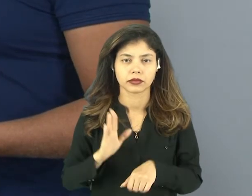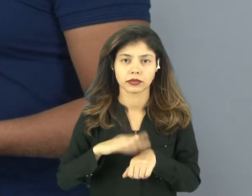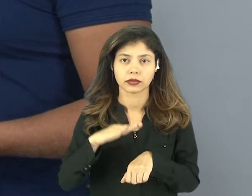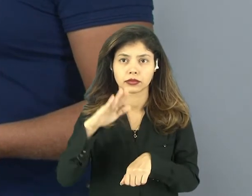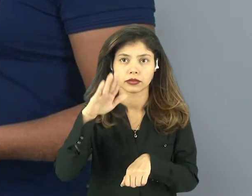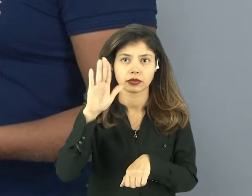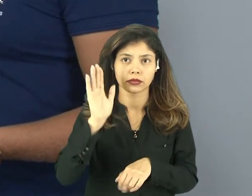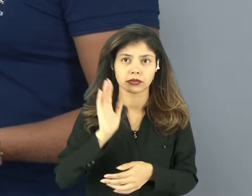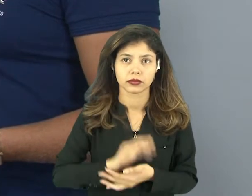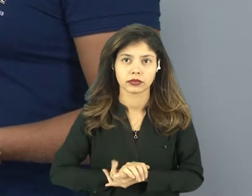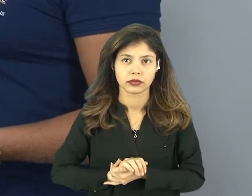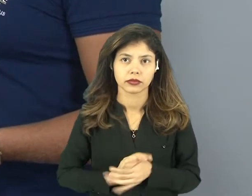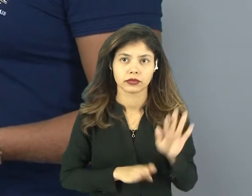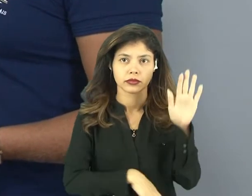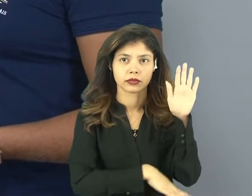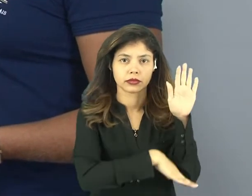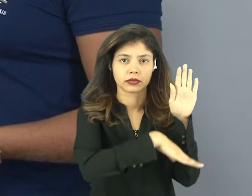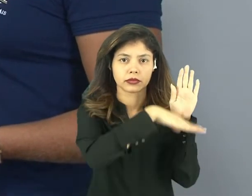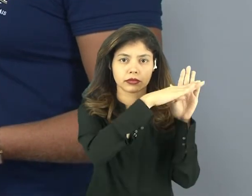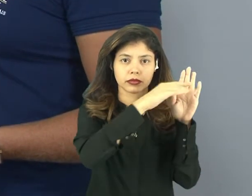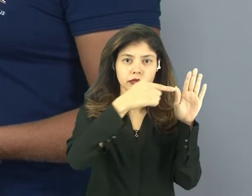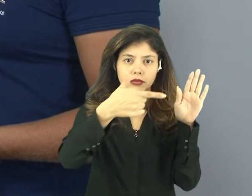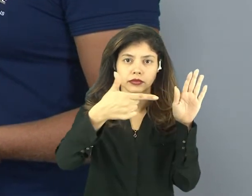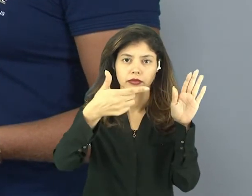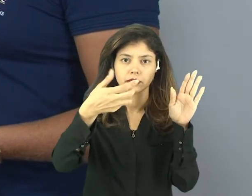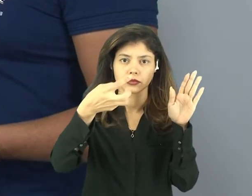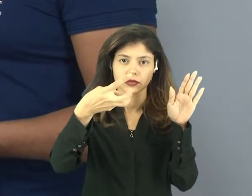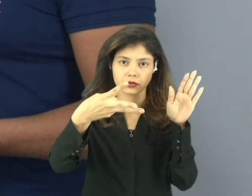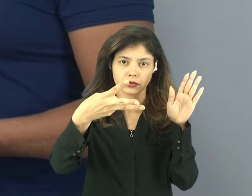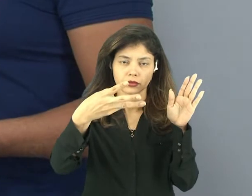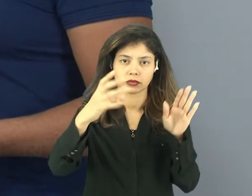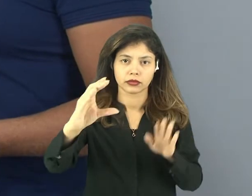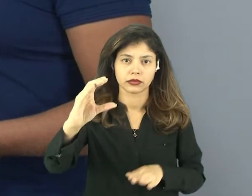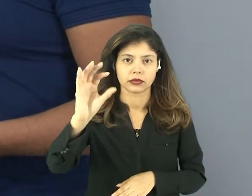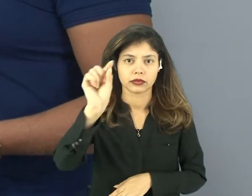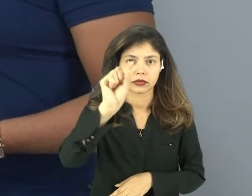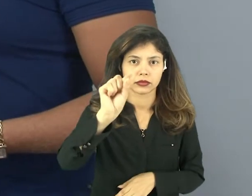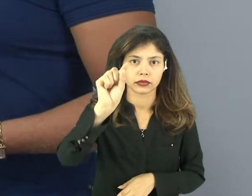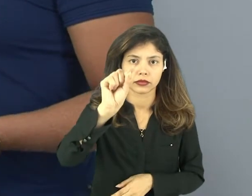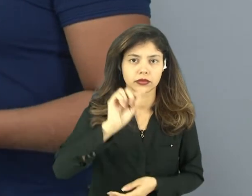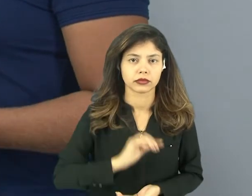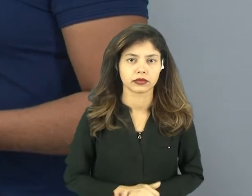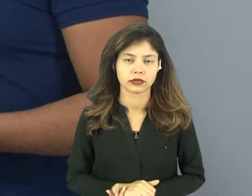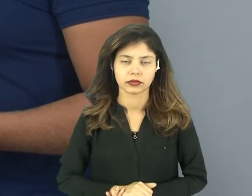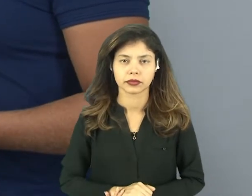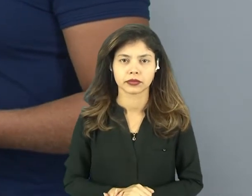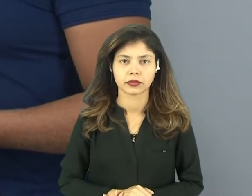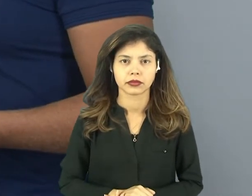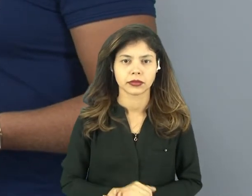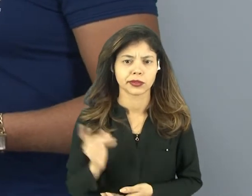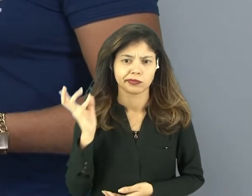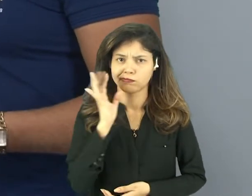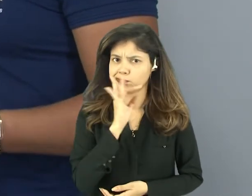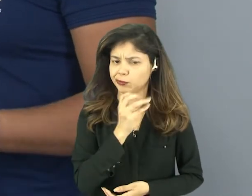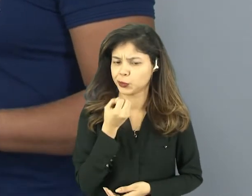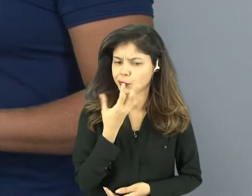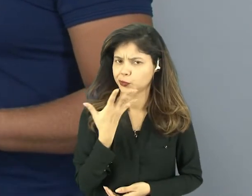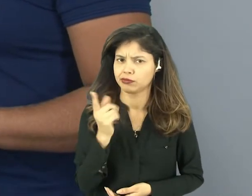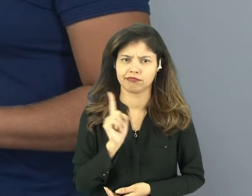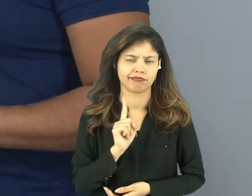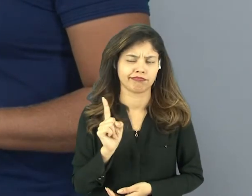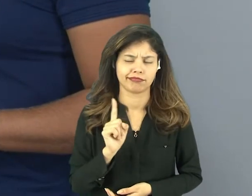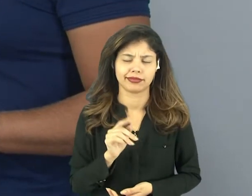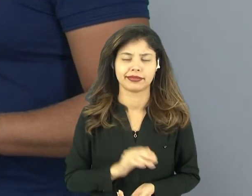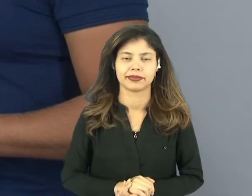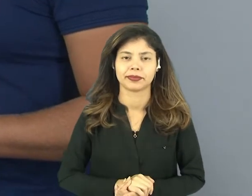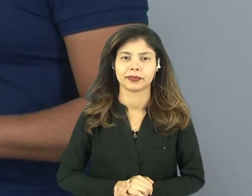máxima? Poderia chegar a máxima a 23. Então, não estava tão quente, né? Lá nesse